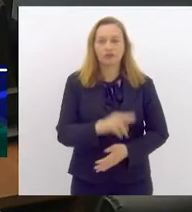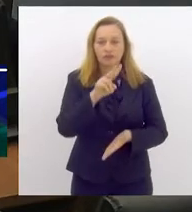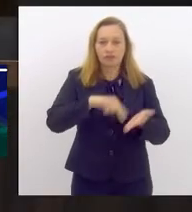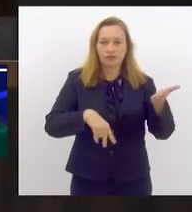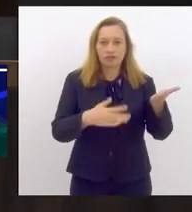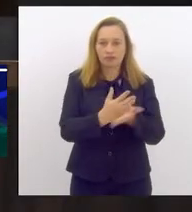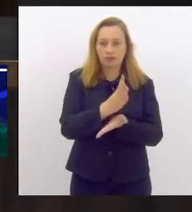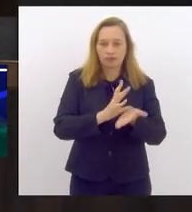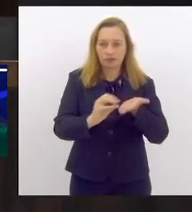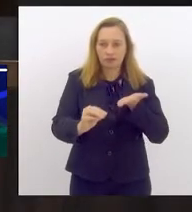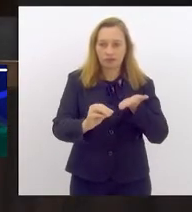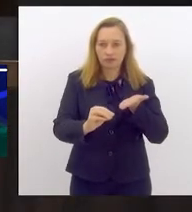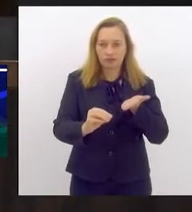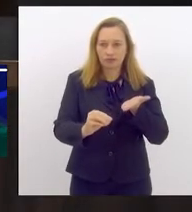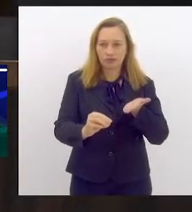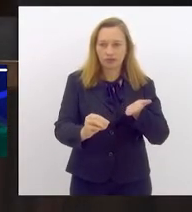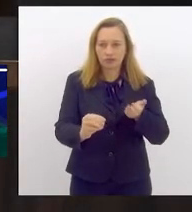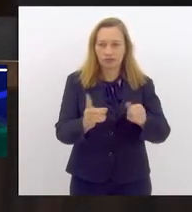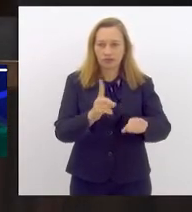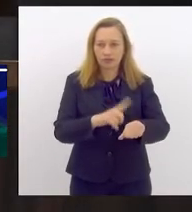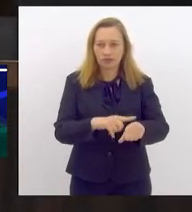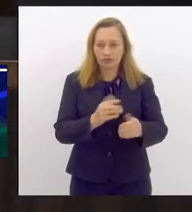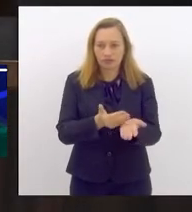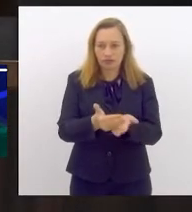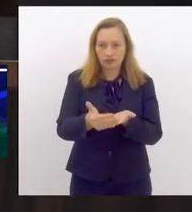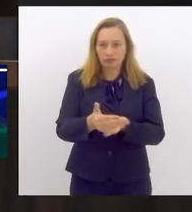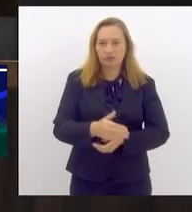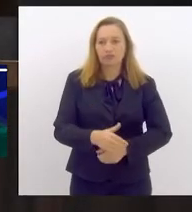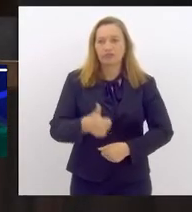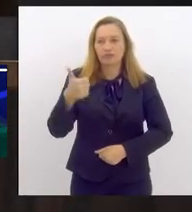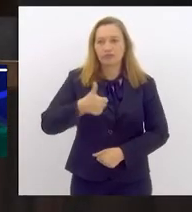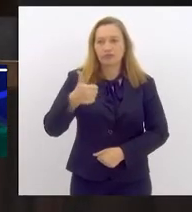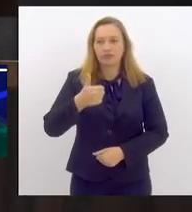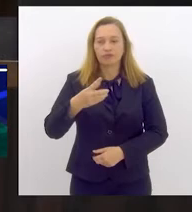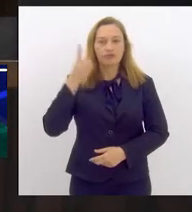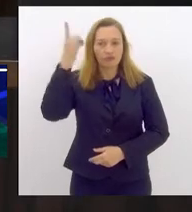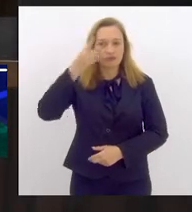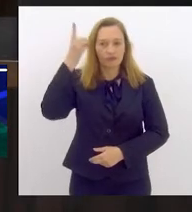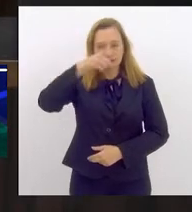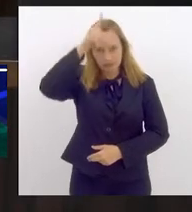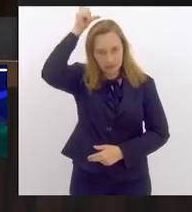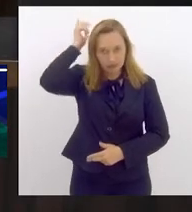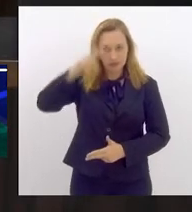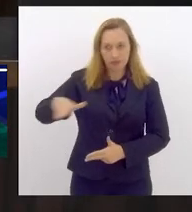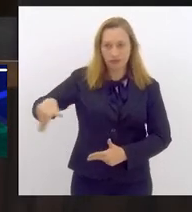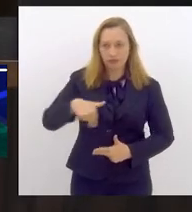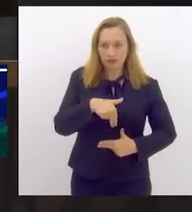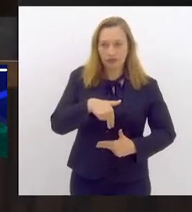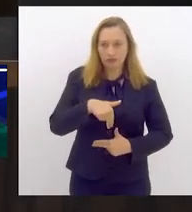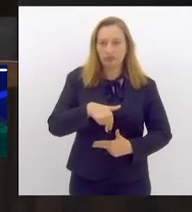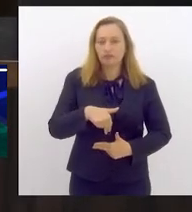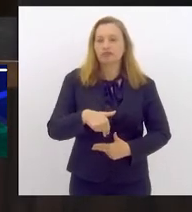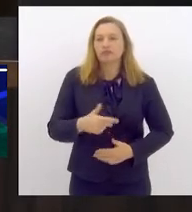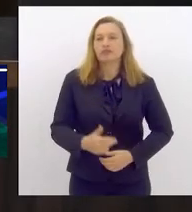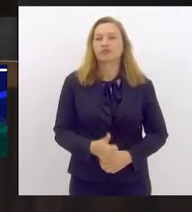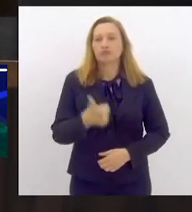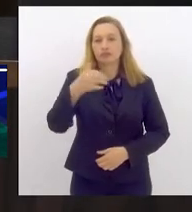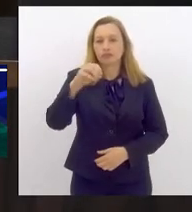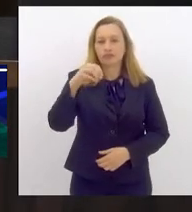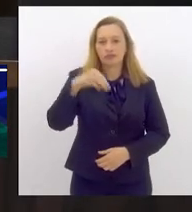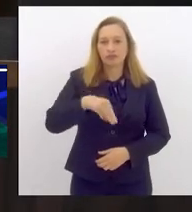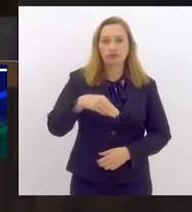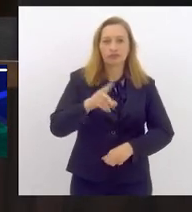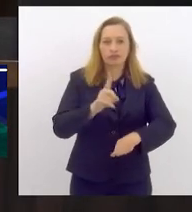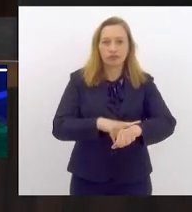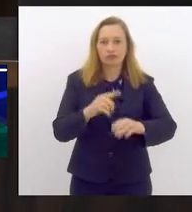lida e aprovada a ata passa seu expediente Inicial primeiro hora do escrita o Nobre Deputado Luiz Paulo vossa excelência